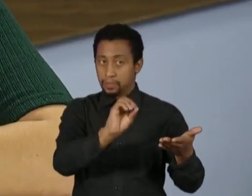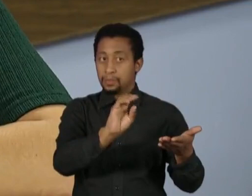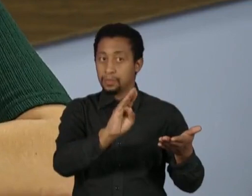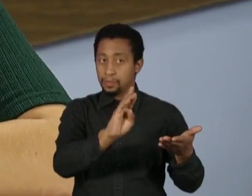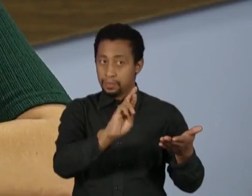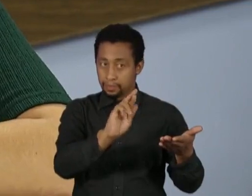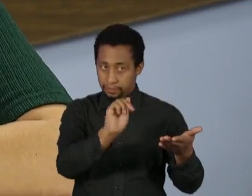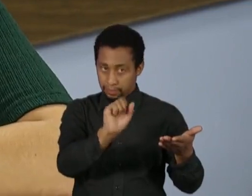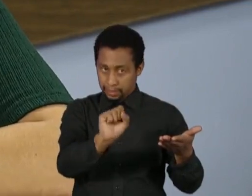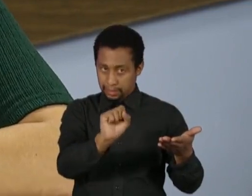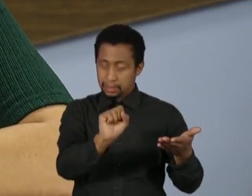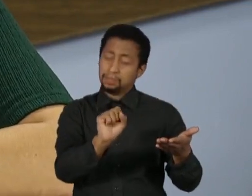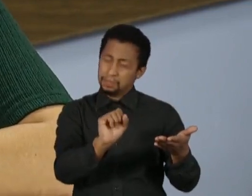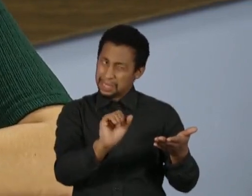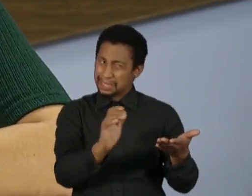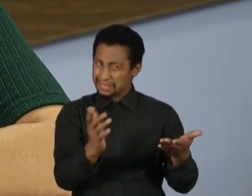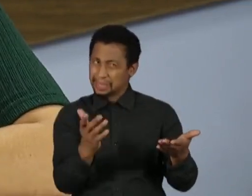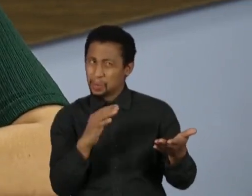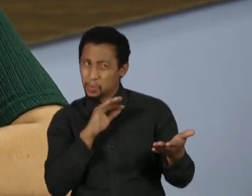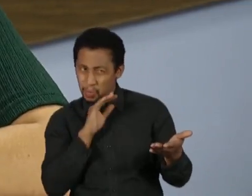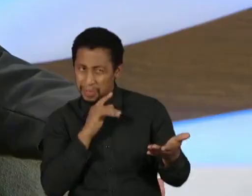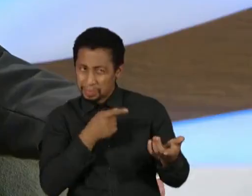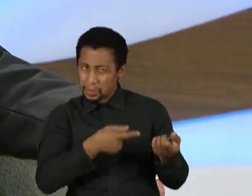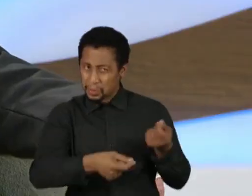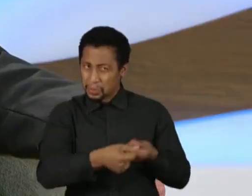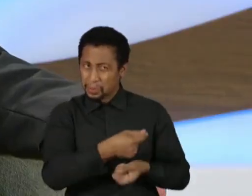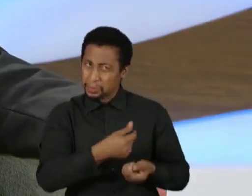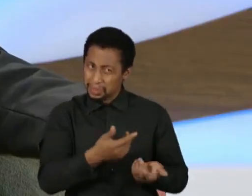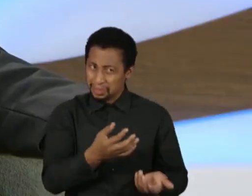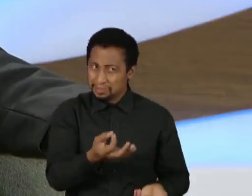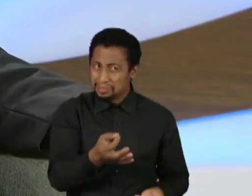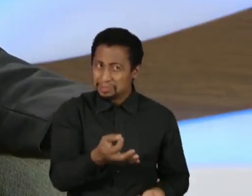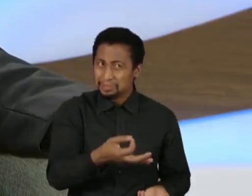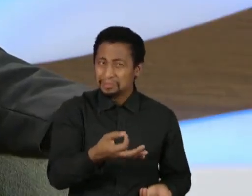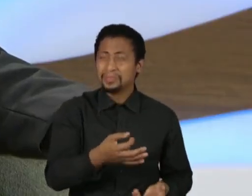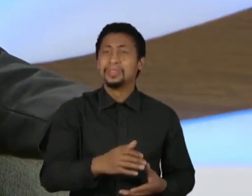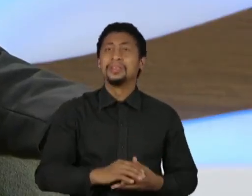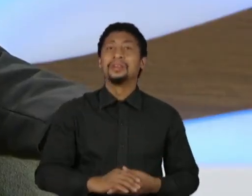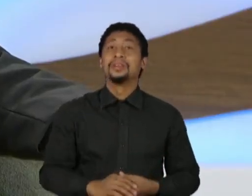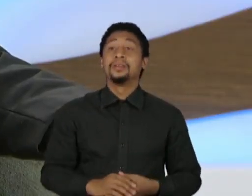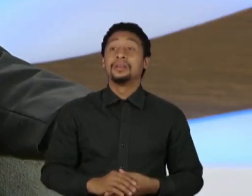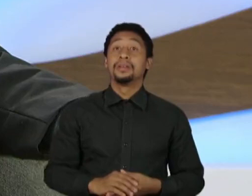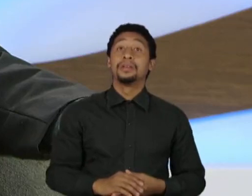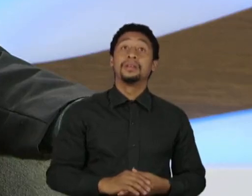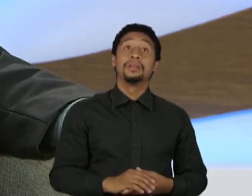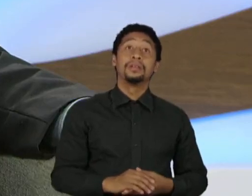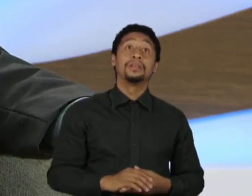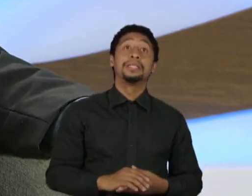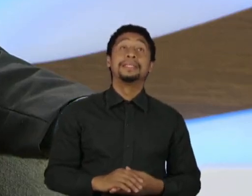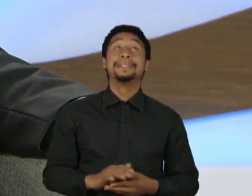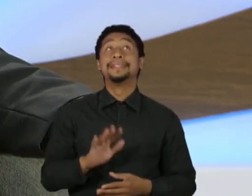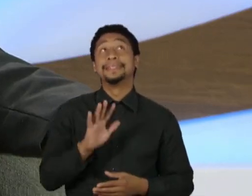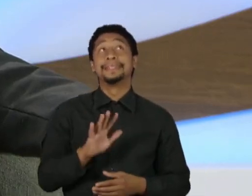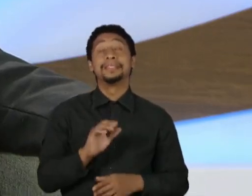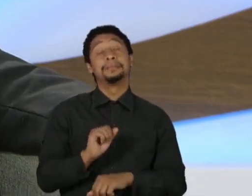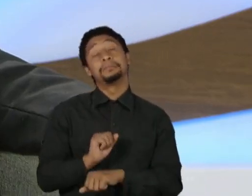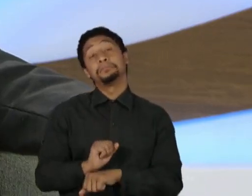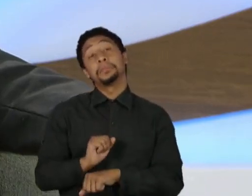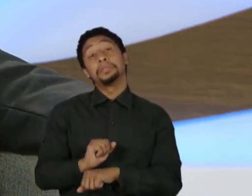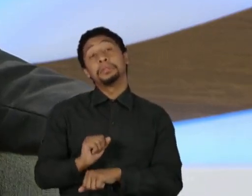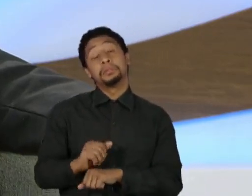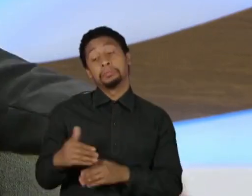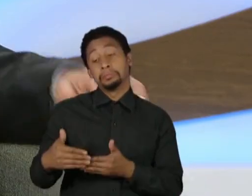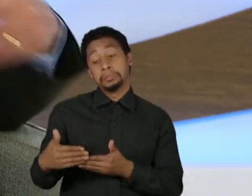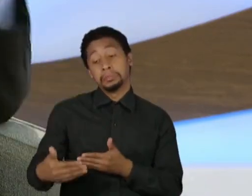não é uma má sinalização para o mercado aguardar eu acho que os desdobramentos